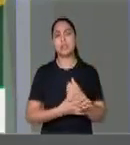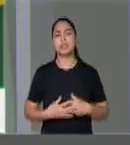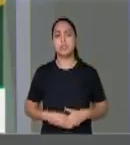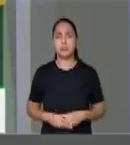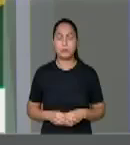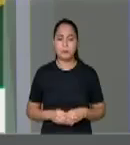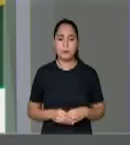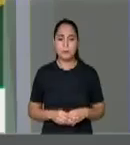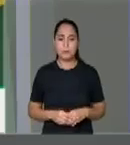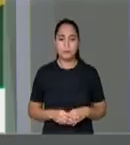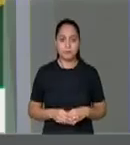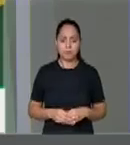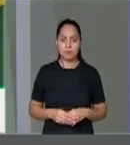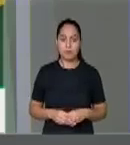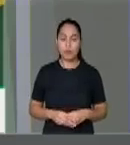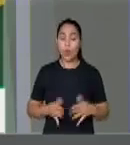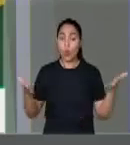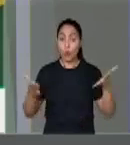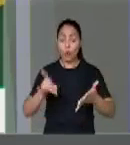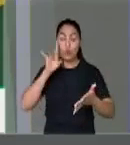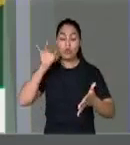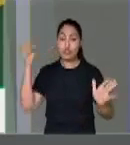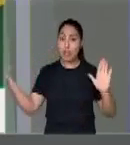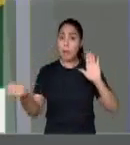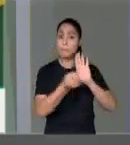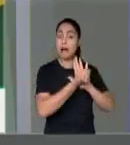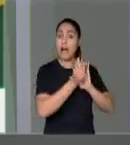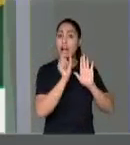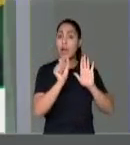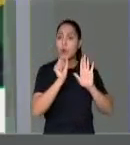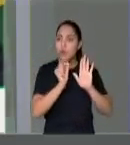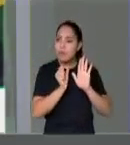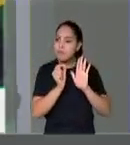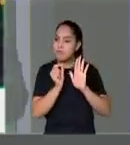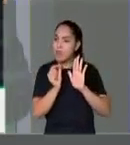obrigado a todos, e que esse dia de hoje seja marcado por um recomeço para o Museu Nacional. Obrigado.